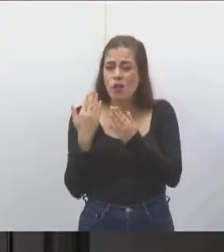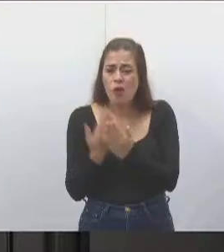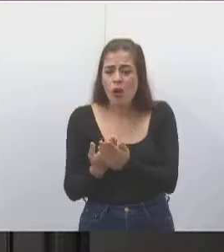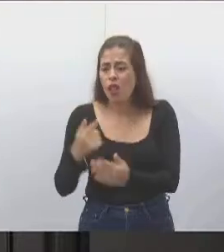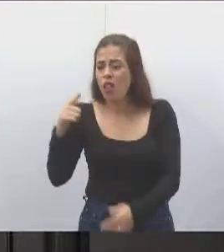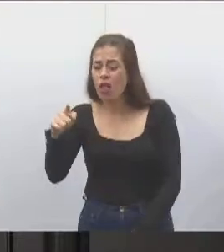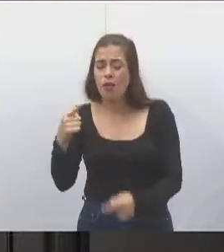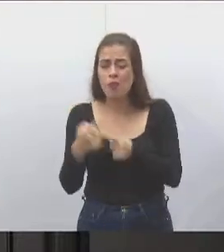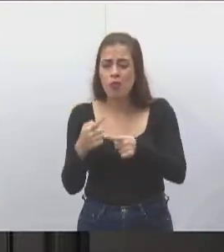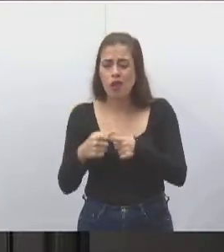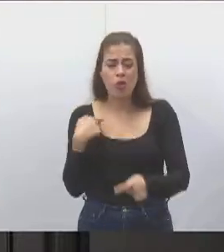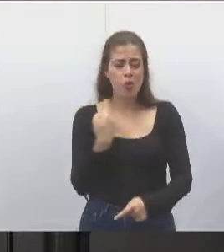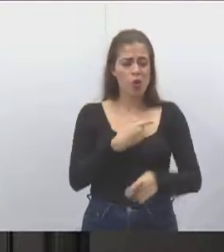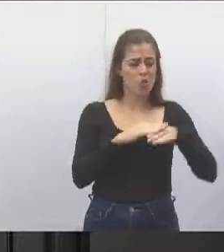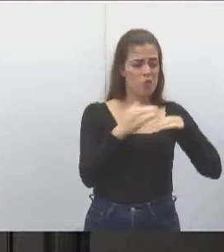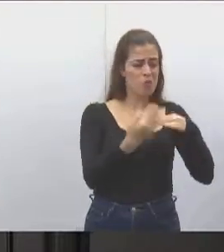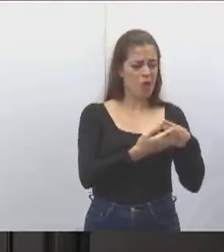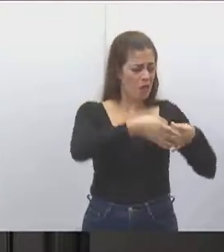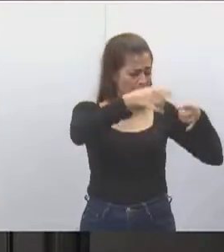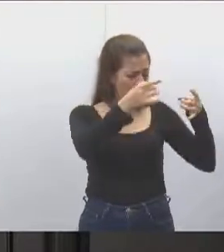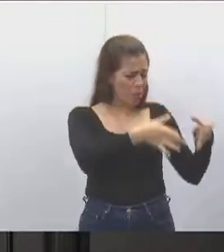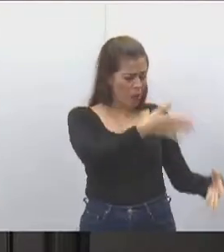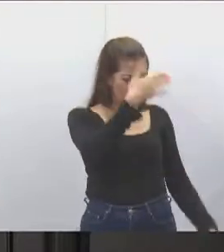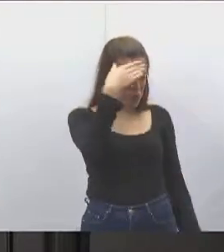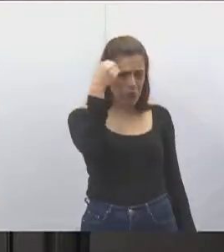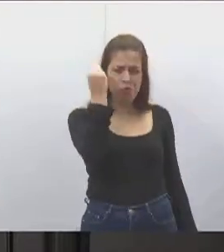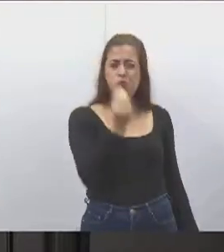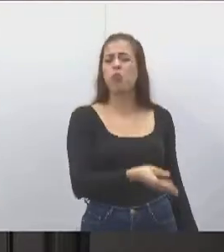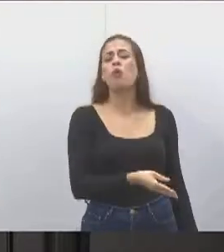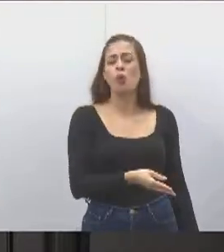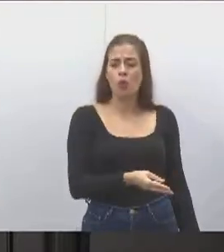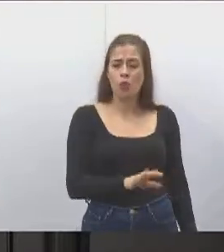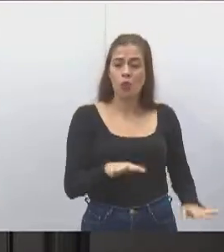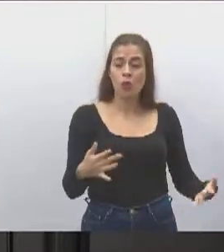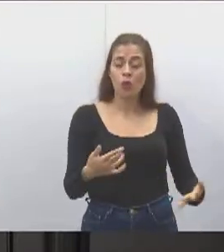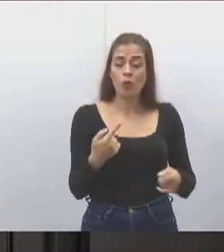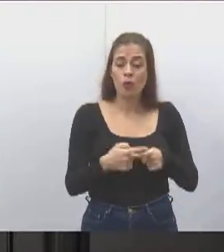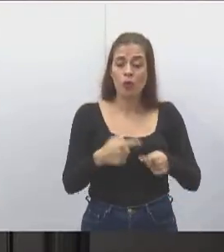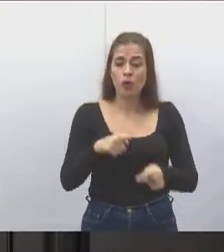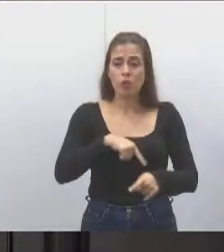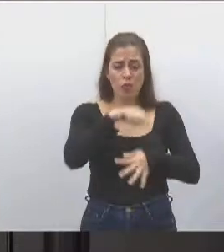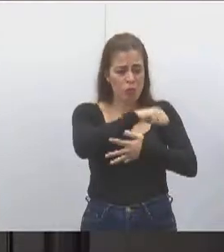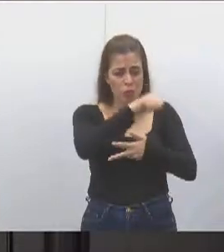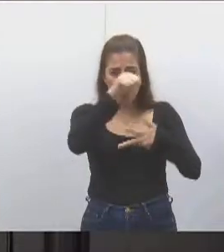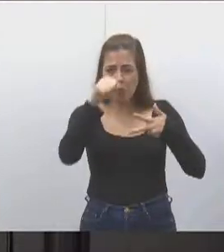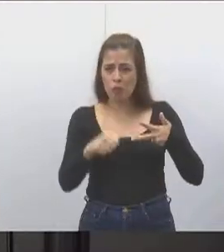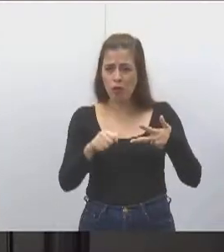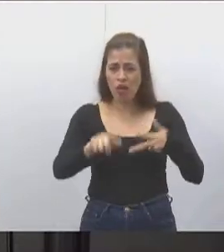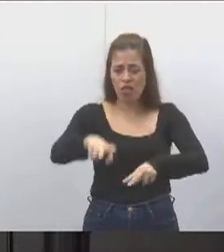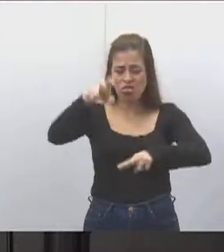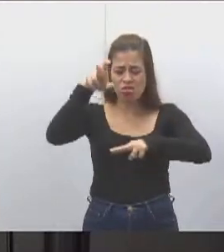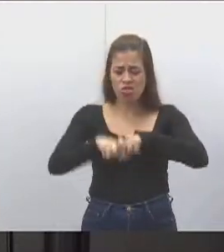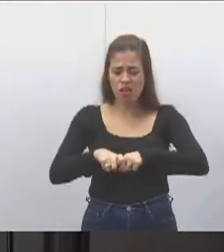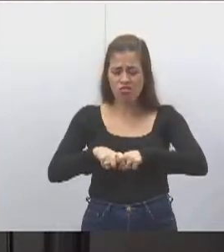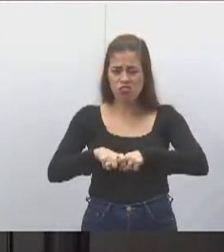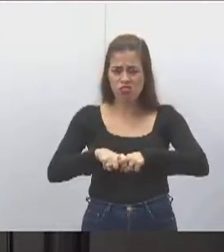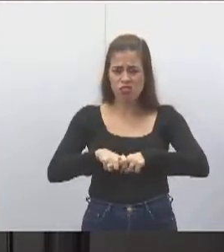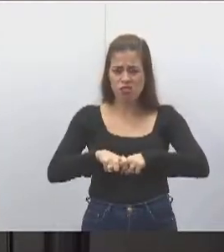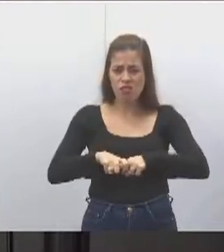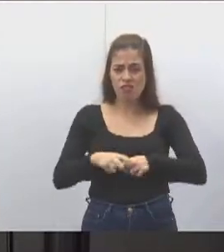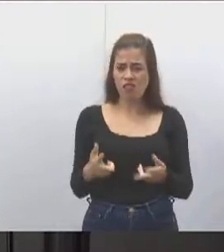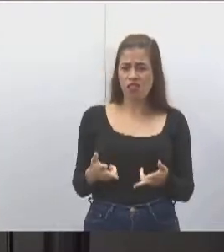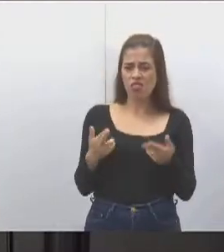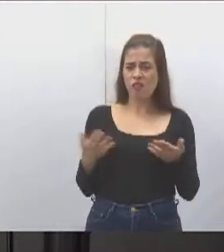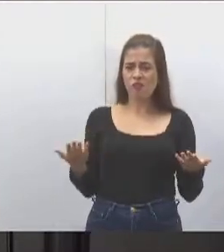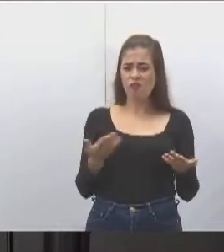lá, jogado e esquecido, porque o poder público está aqui sentado com a bunda na cadeira e